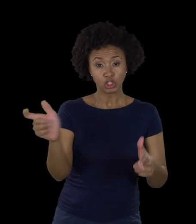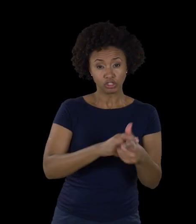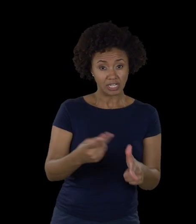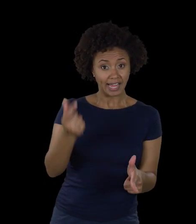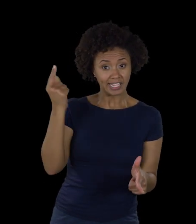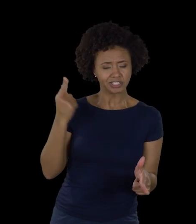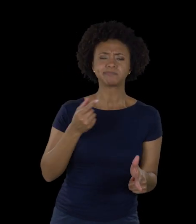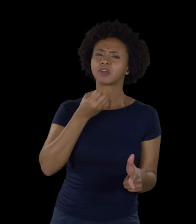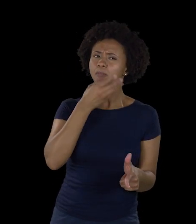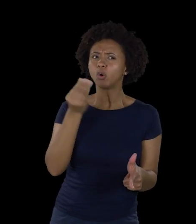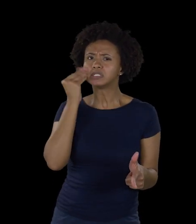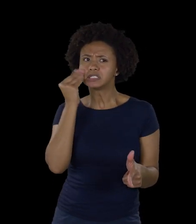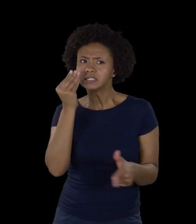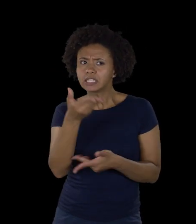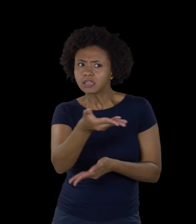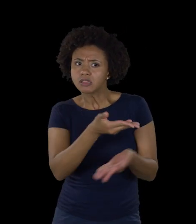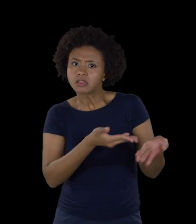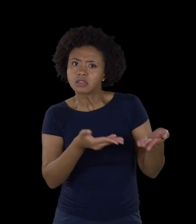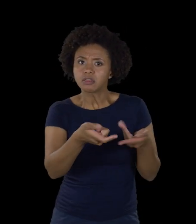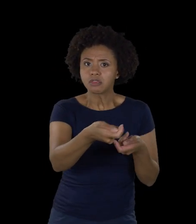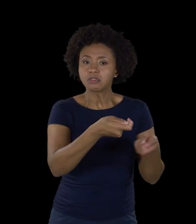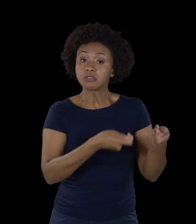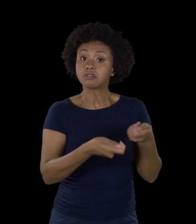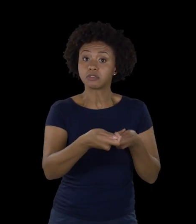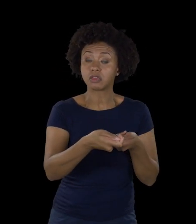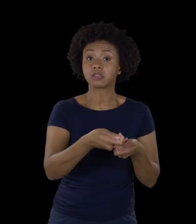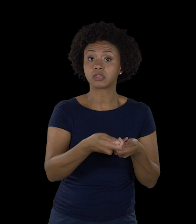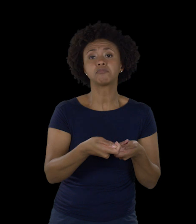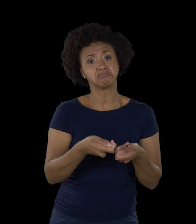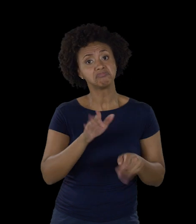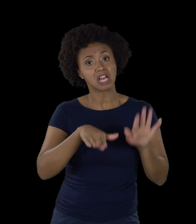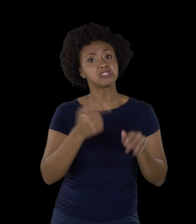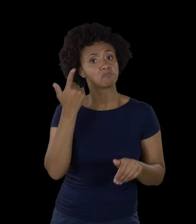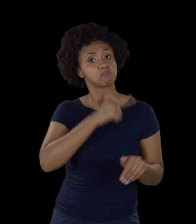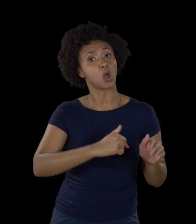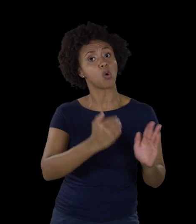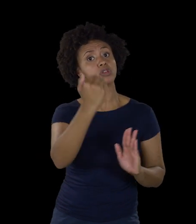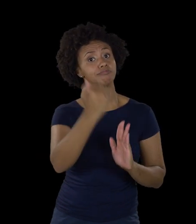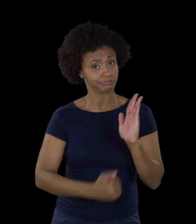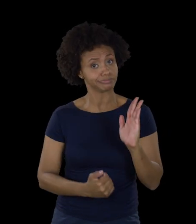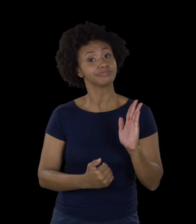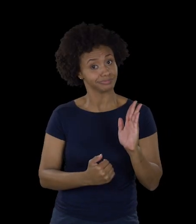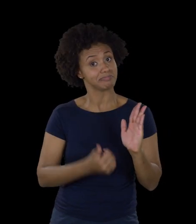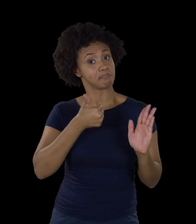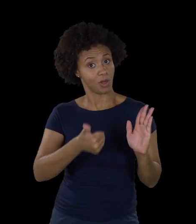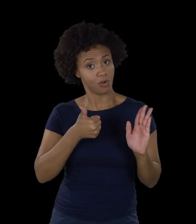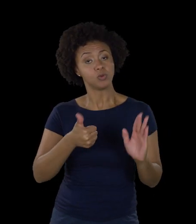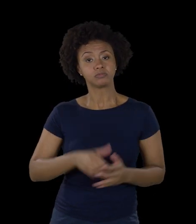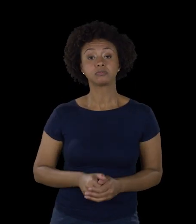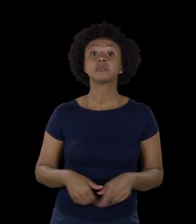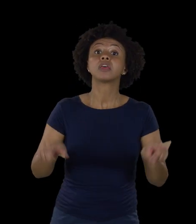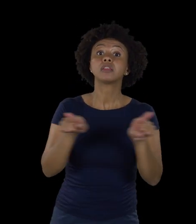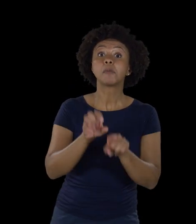sempre procurar negociar com os credores. Quase sempre pode-se conseguir bons descontos. Isso vale, inclusive, para